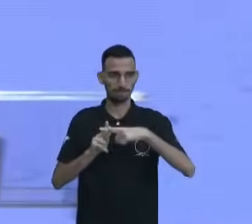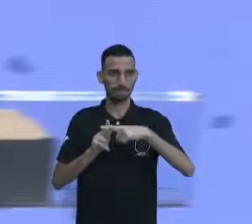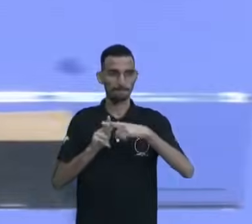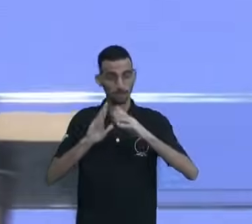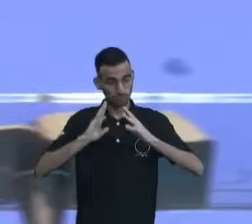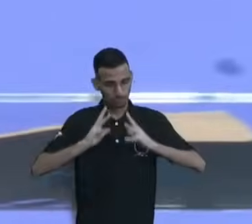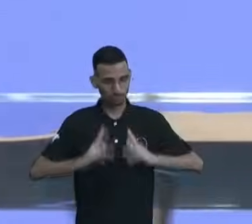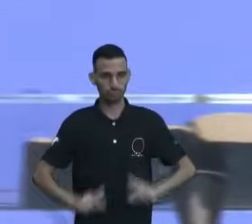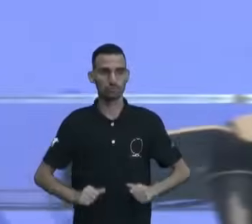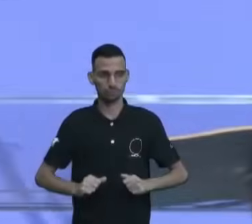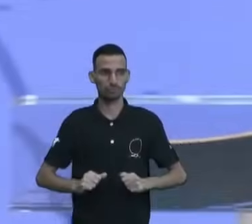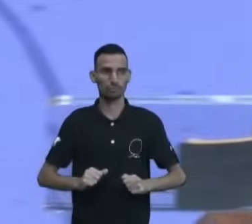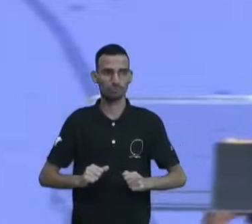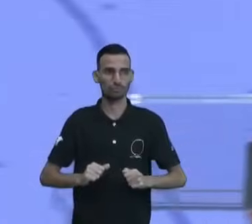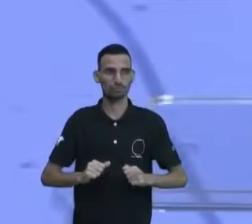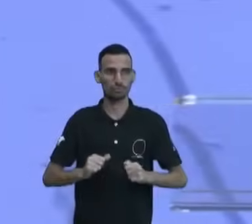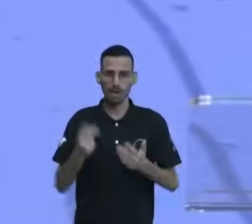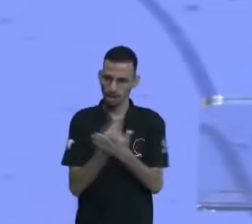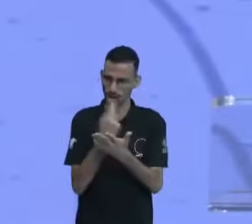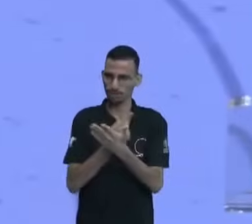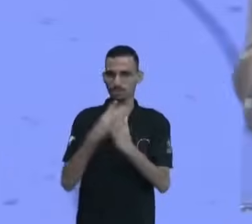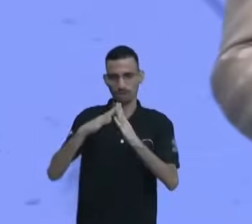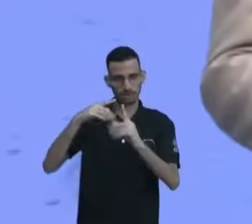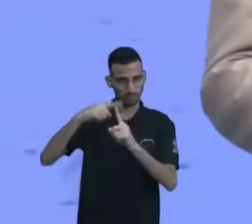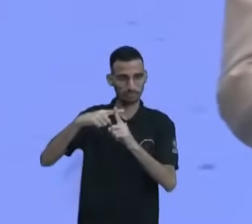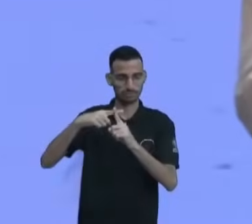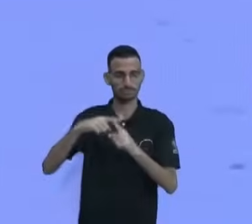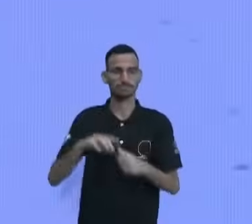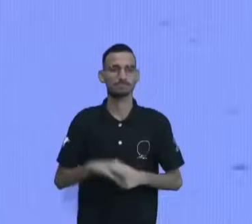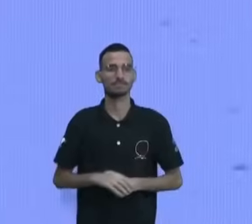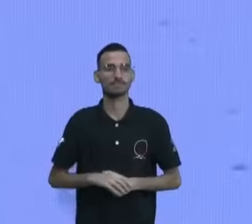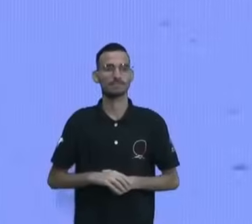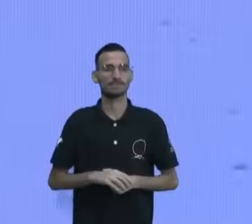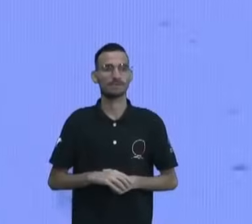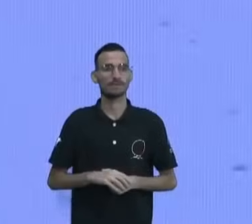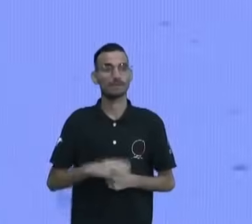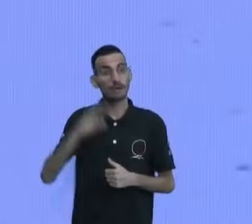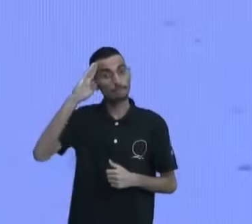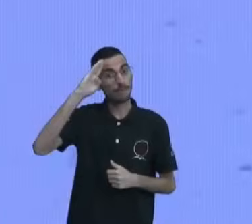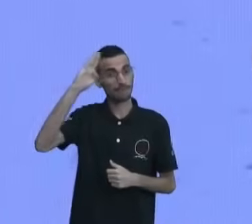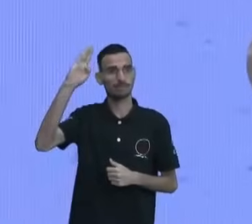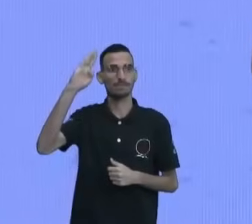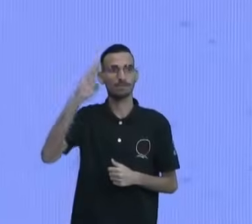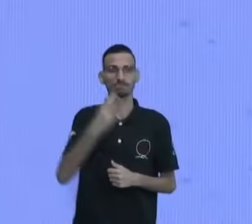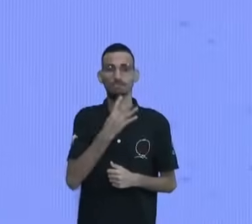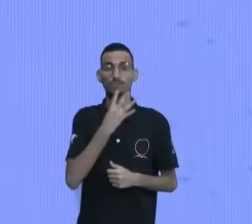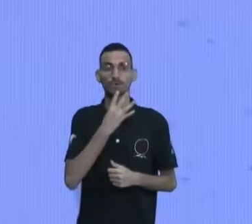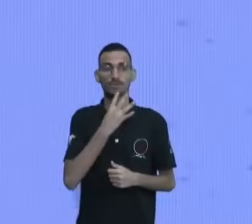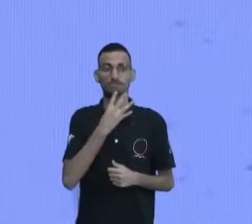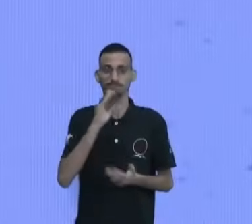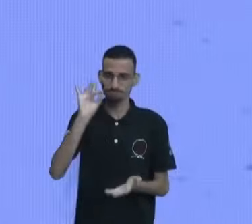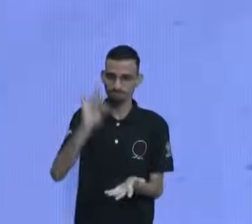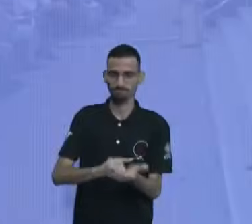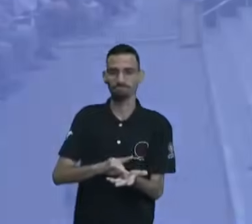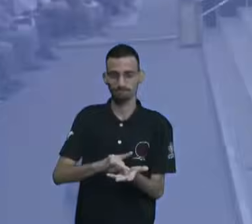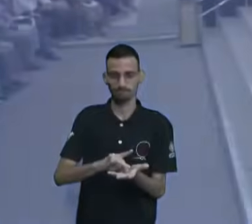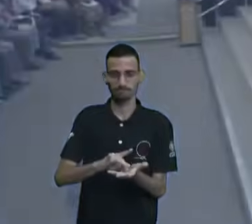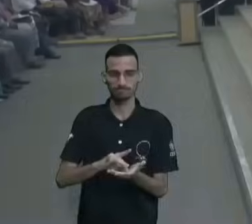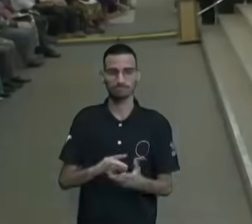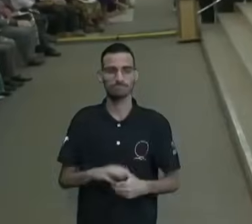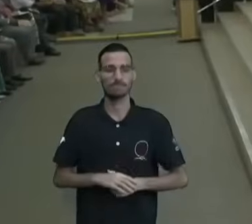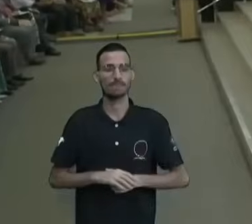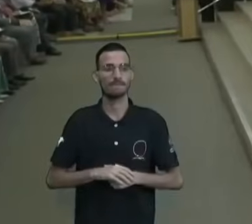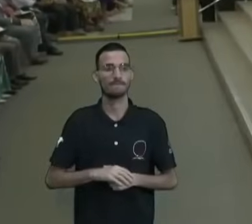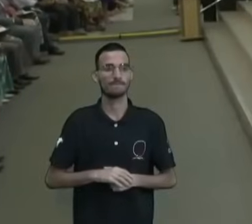hã são os donos da verdade é meu irmão negócio é negócio é é é